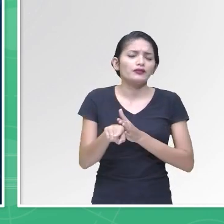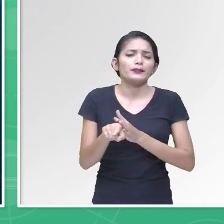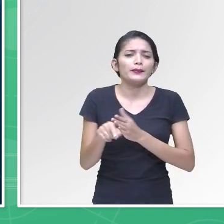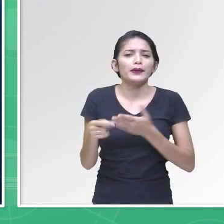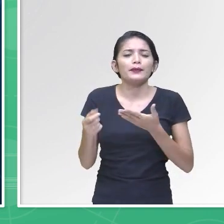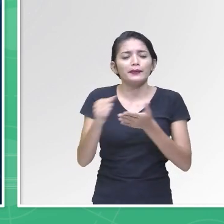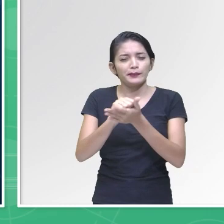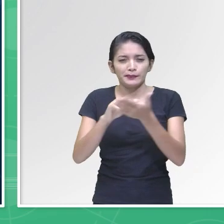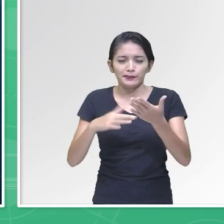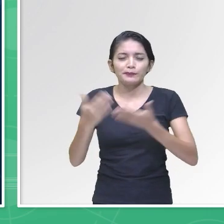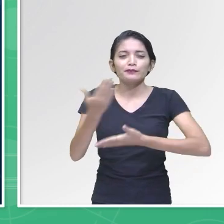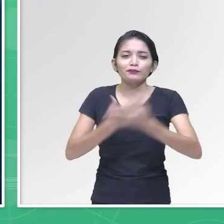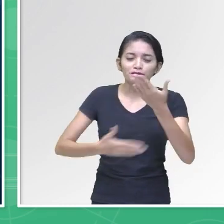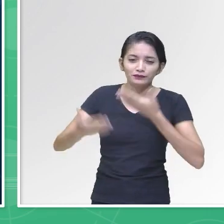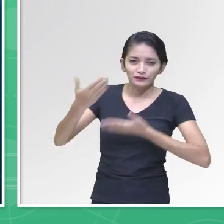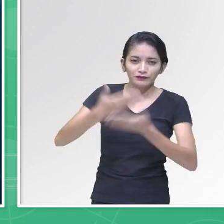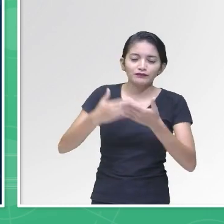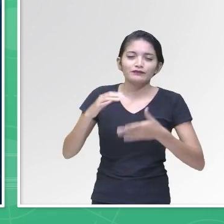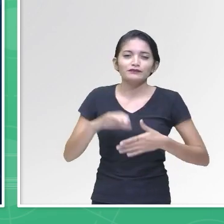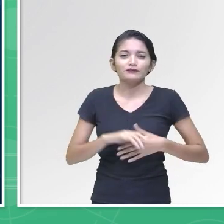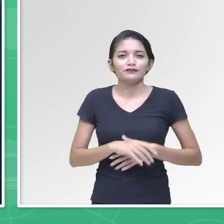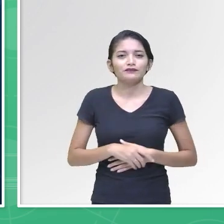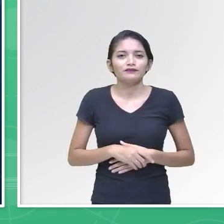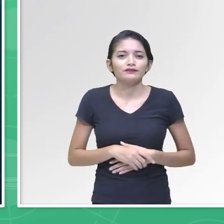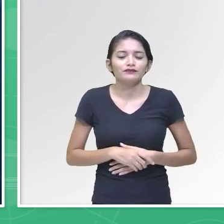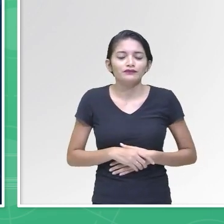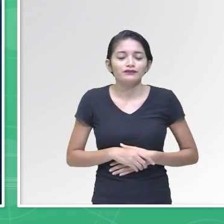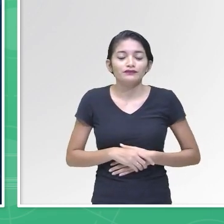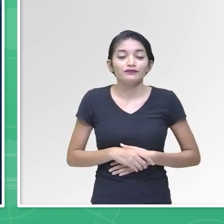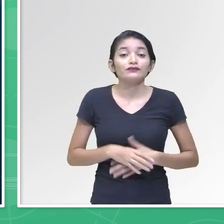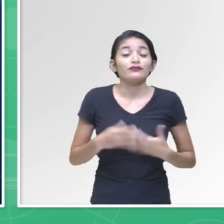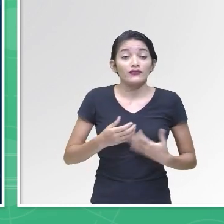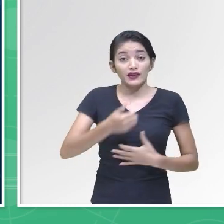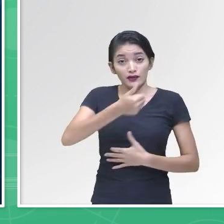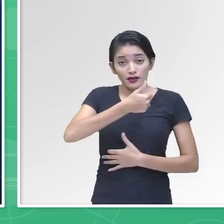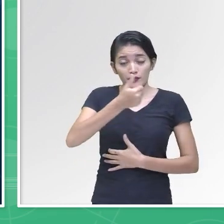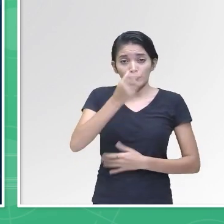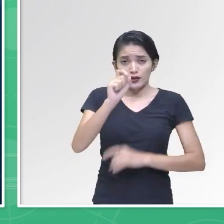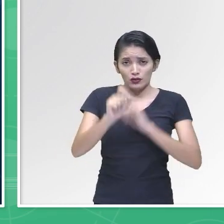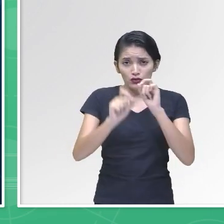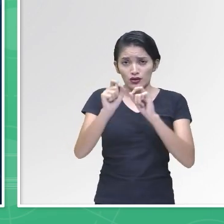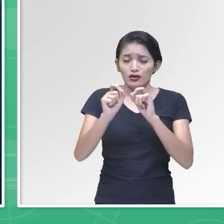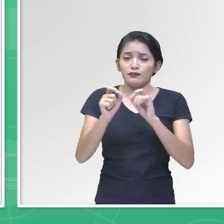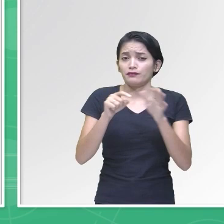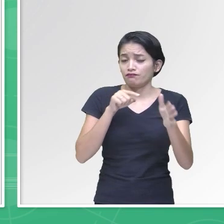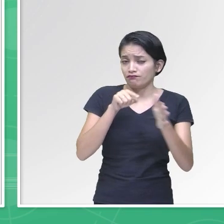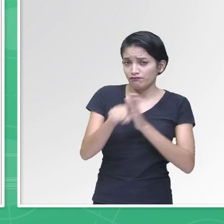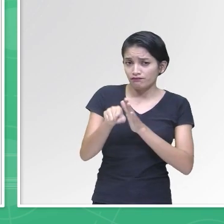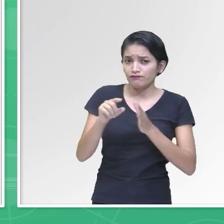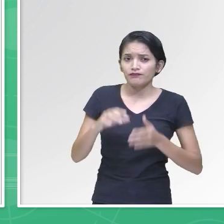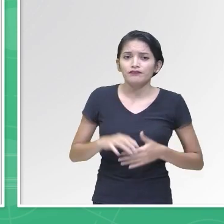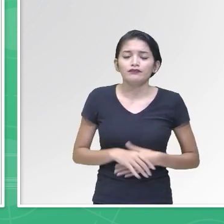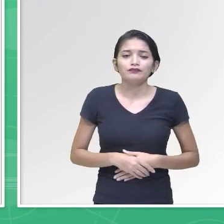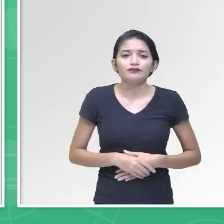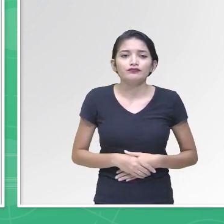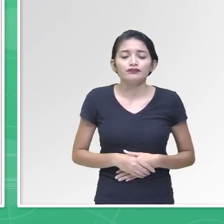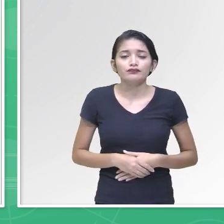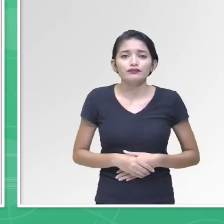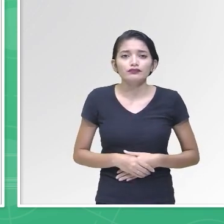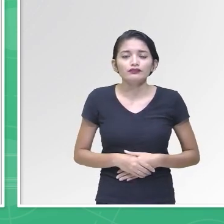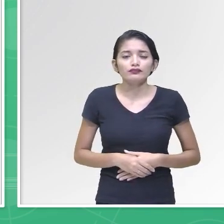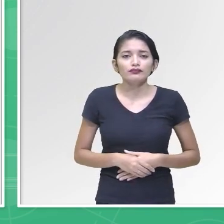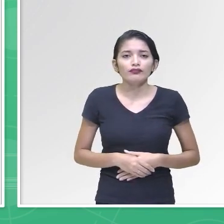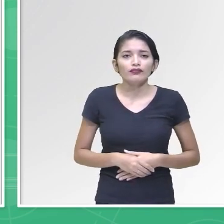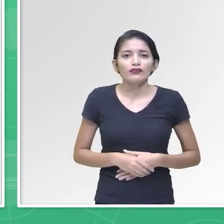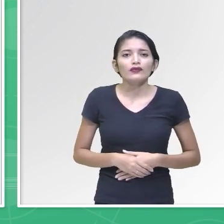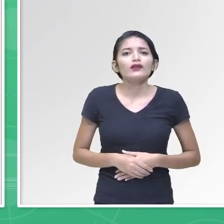local interativa? Vamos lá. A primeira questão diz o seguinte: a partir do que